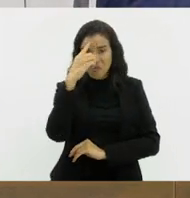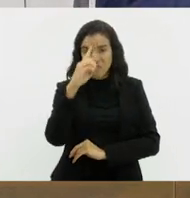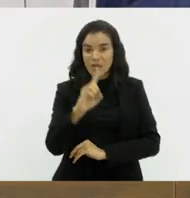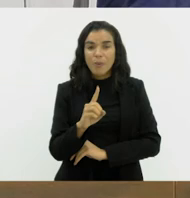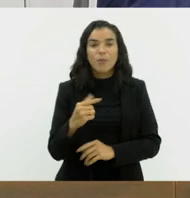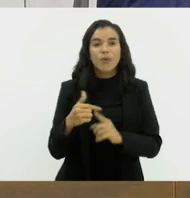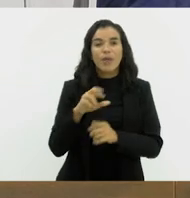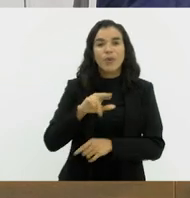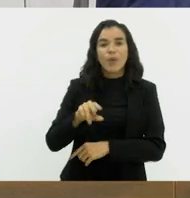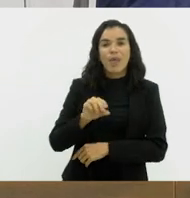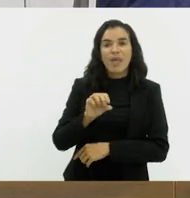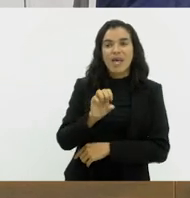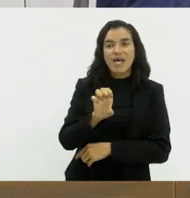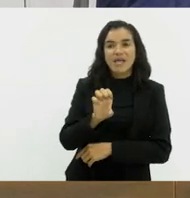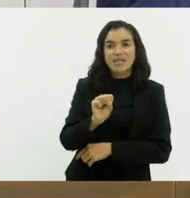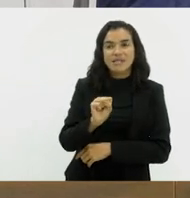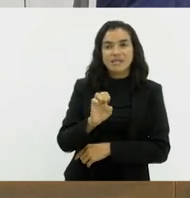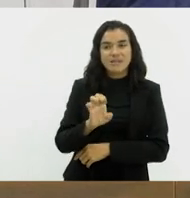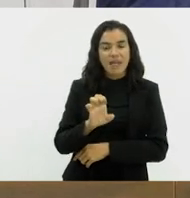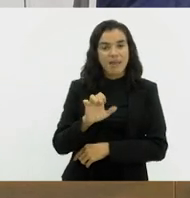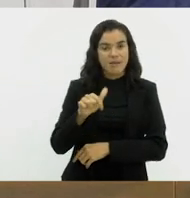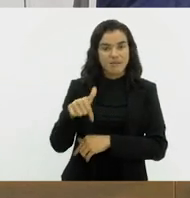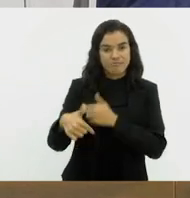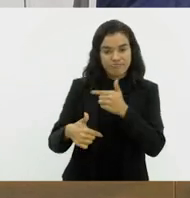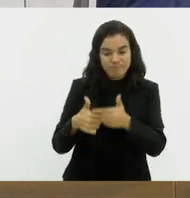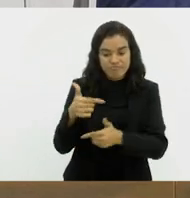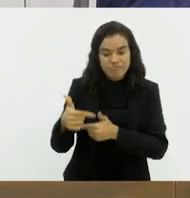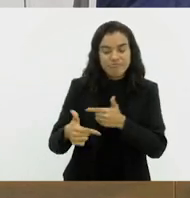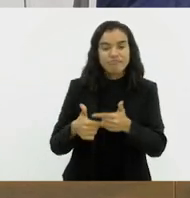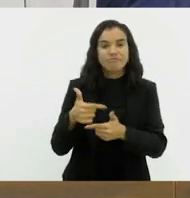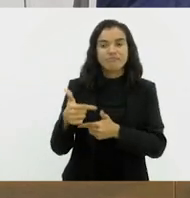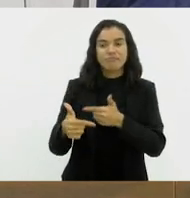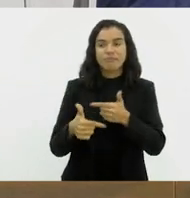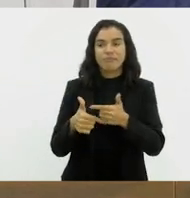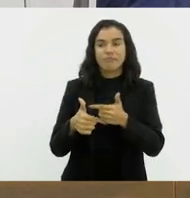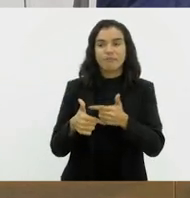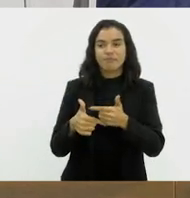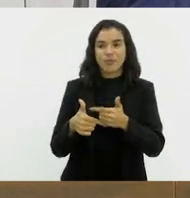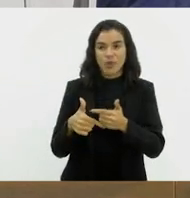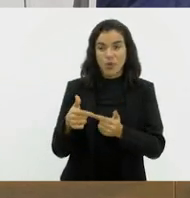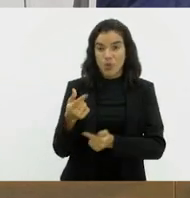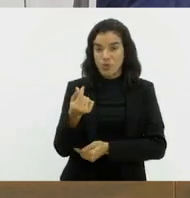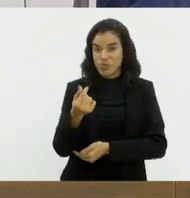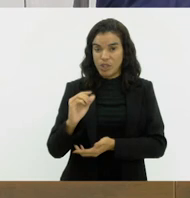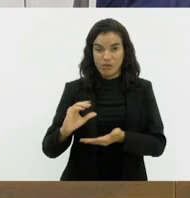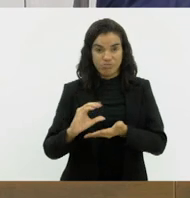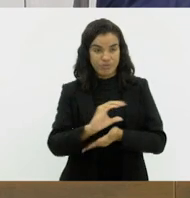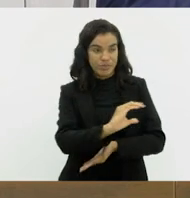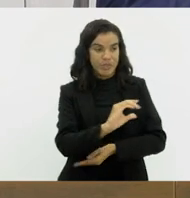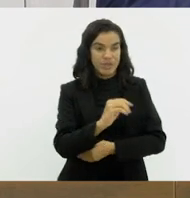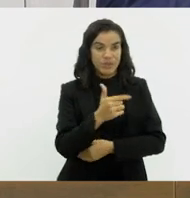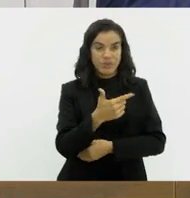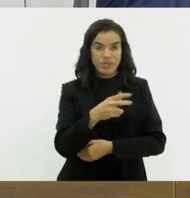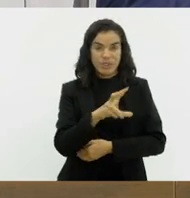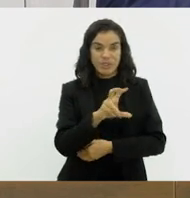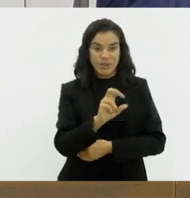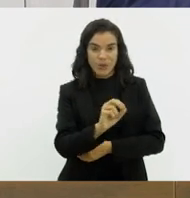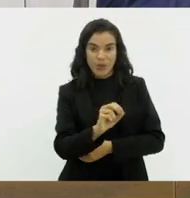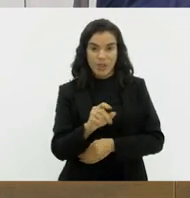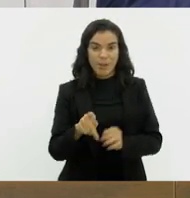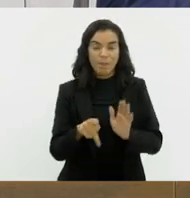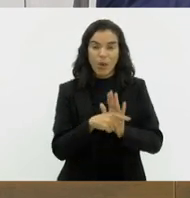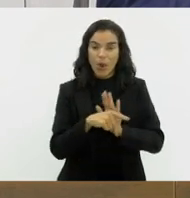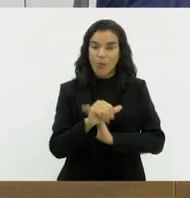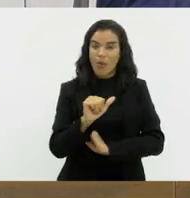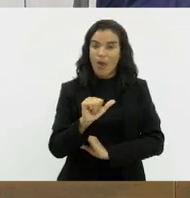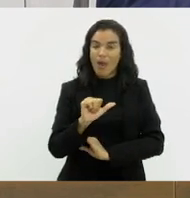SES que, executando um recurso de 250 milhões cedido pela Alerj,